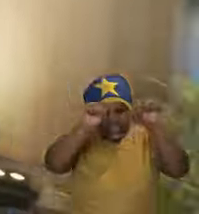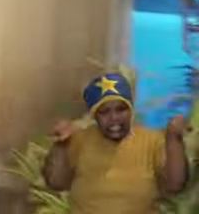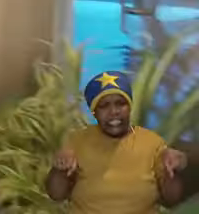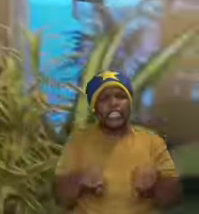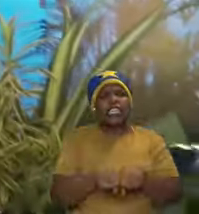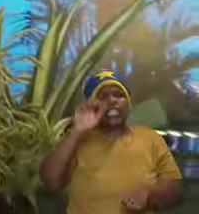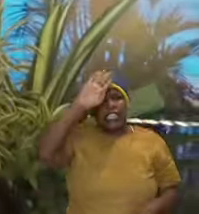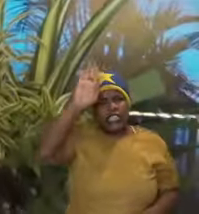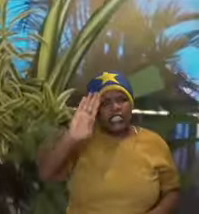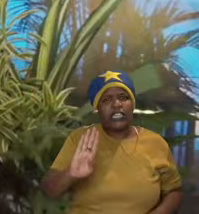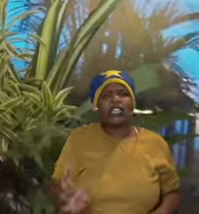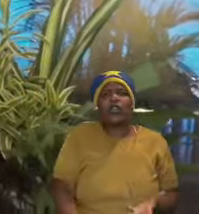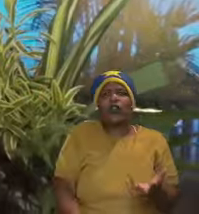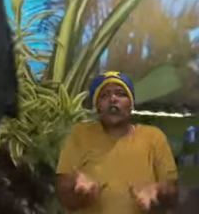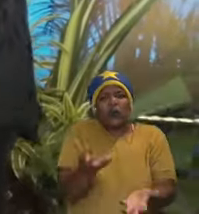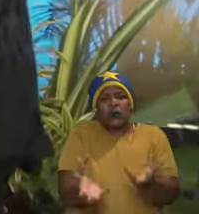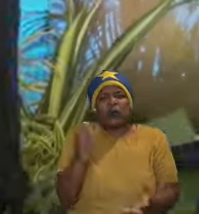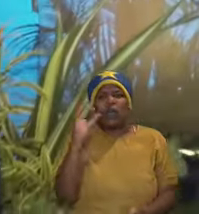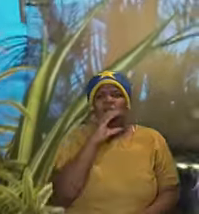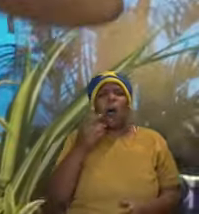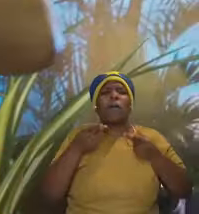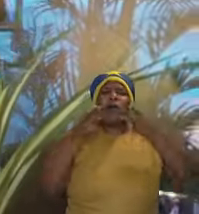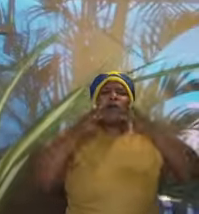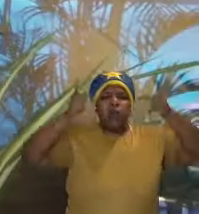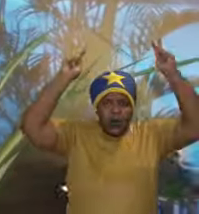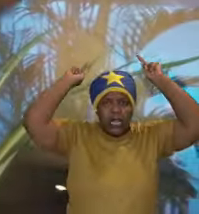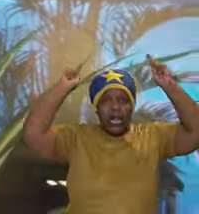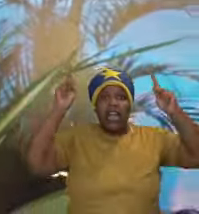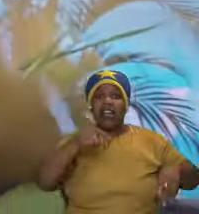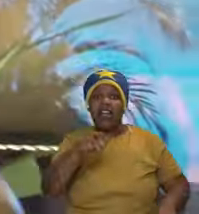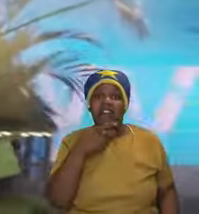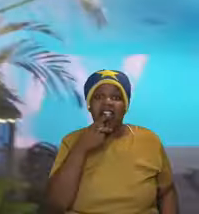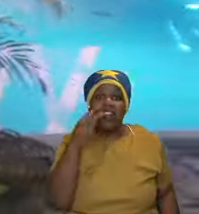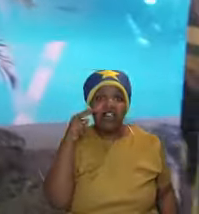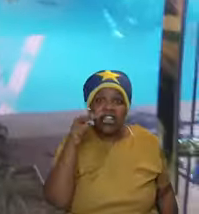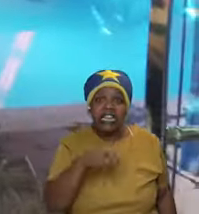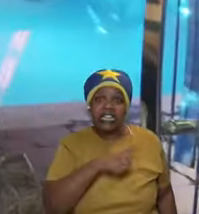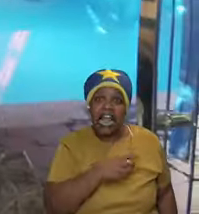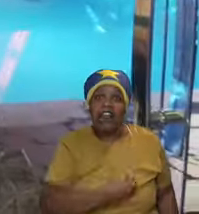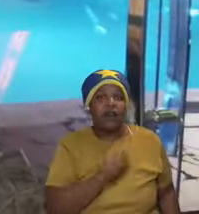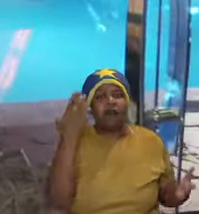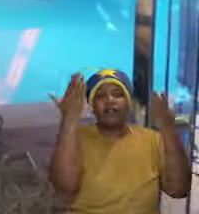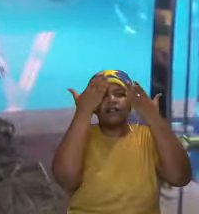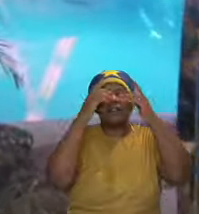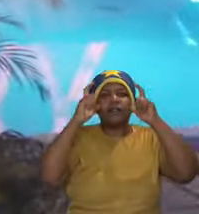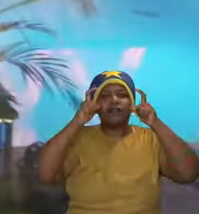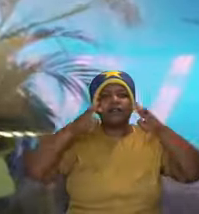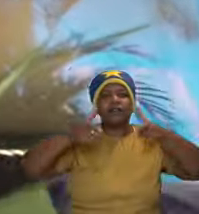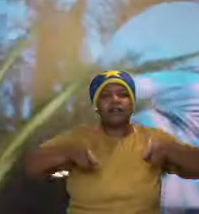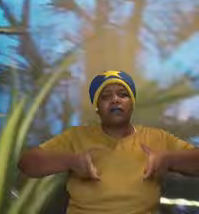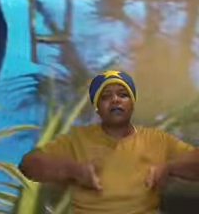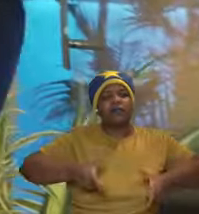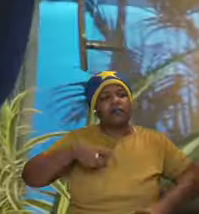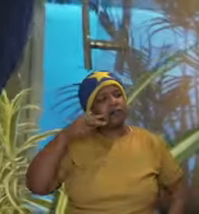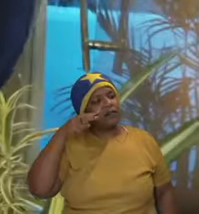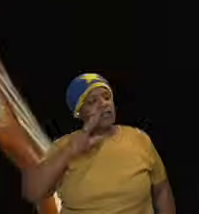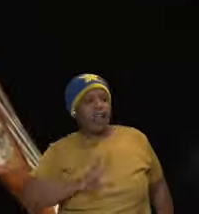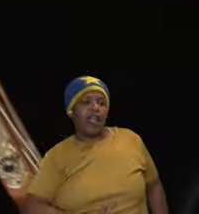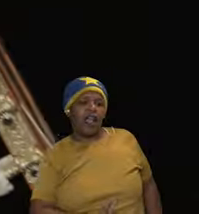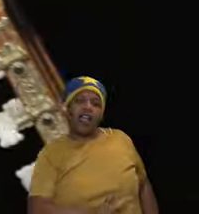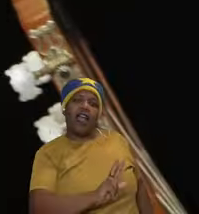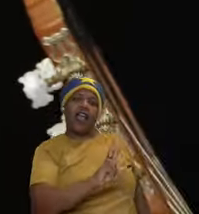tipo fogo de bom frio. Pra puta que pariu, falou que tava, mas nem viu. E a máscara caiu quando os pivetes